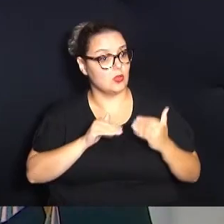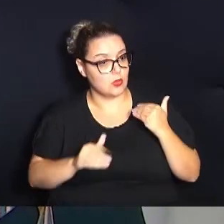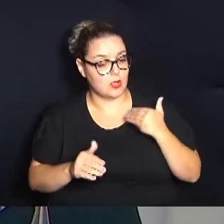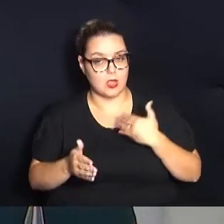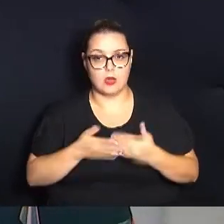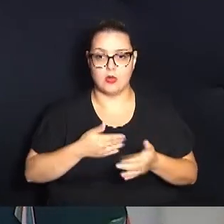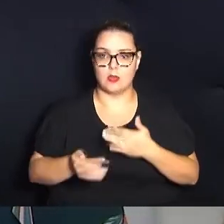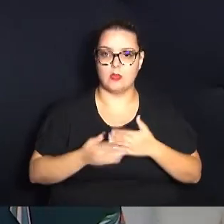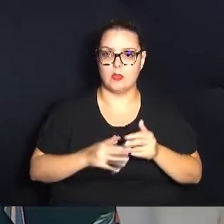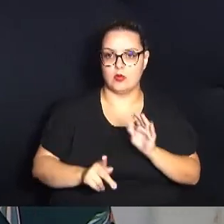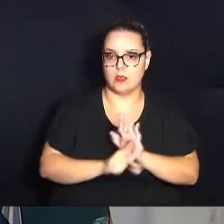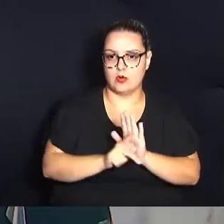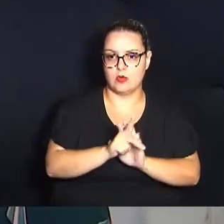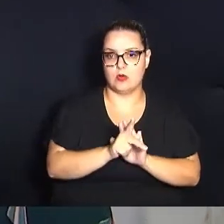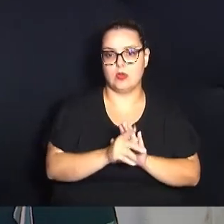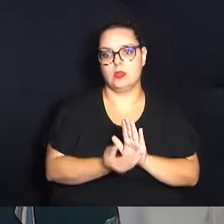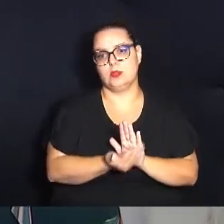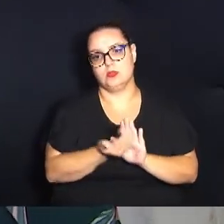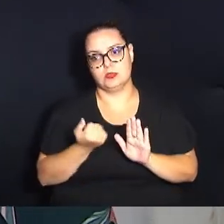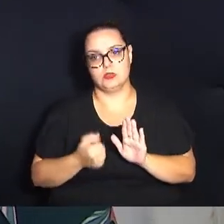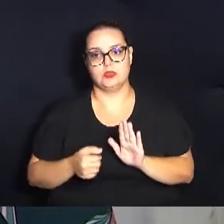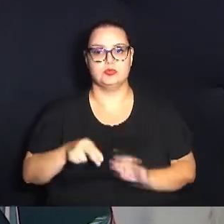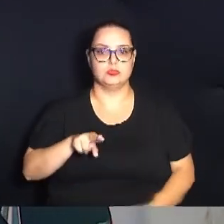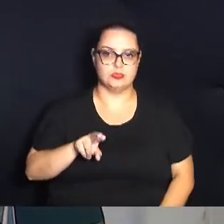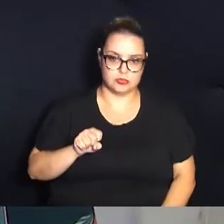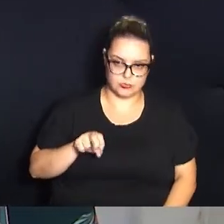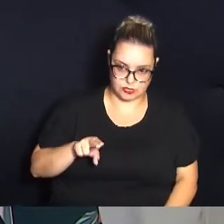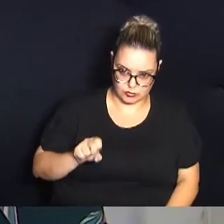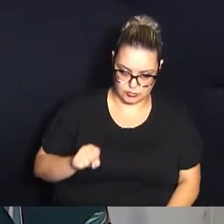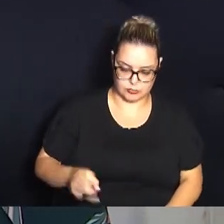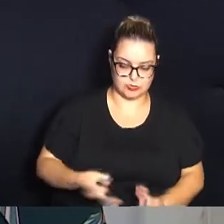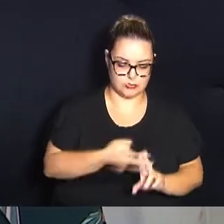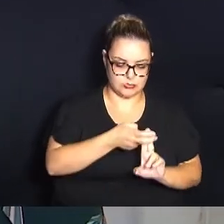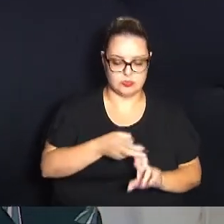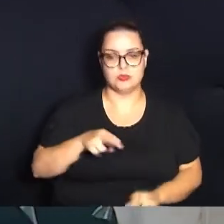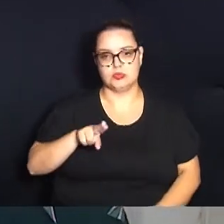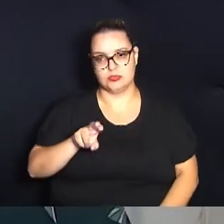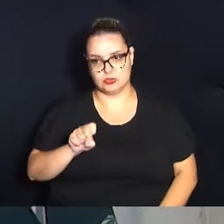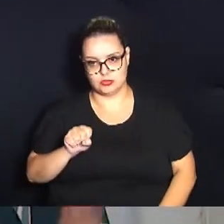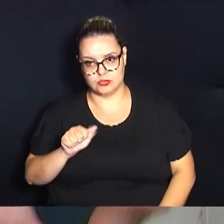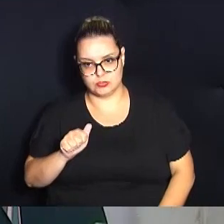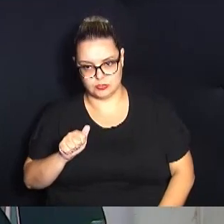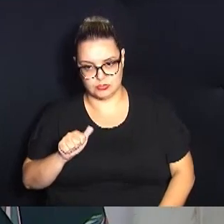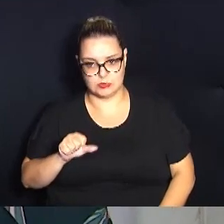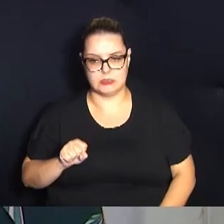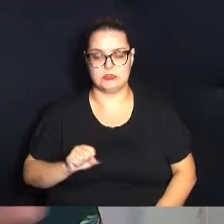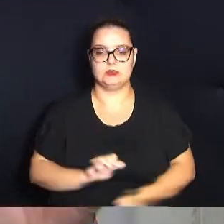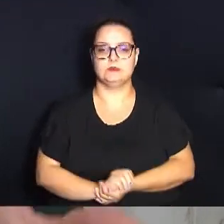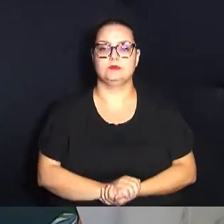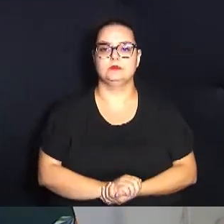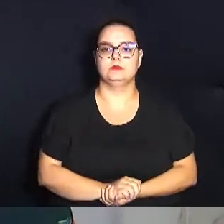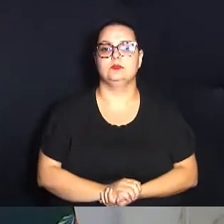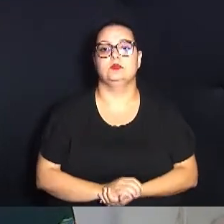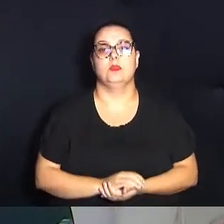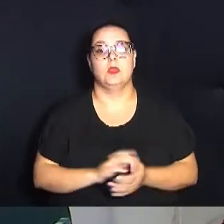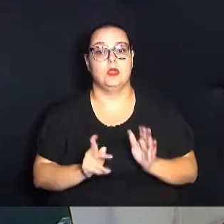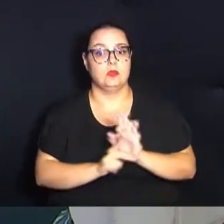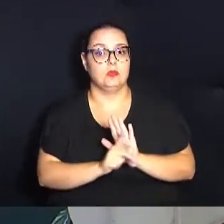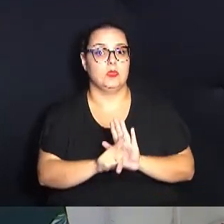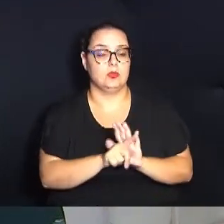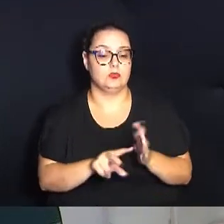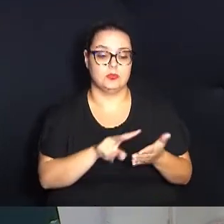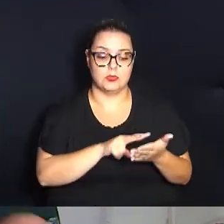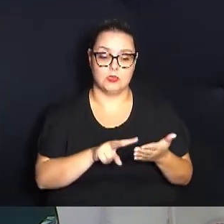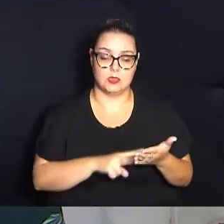demonstra-se contrário a qualquer projeto de lei que fere os princípios do SUS e do suas né e quando a gente pega o projeto de lei aí pra gente fazer uma leitura